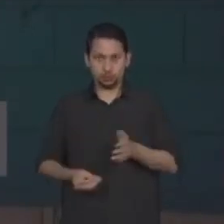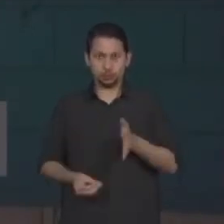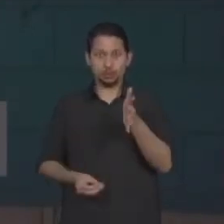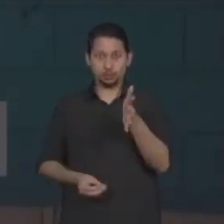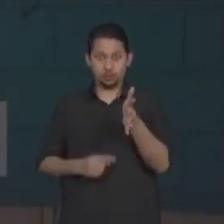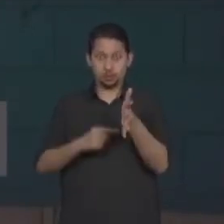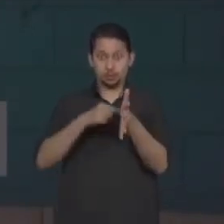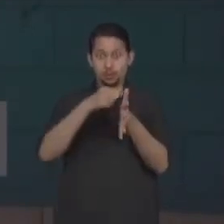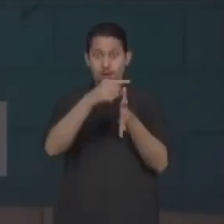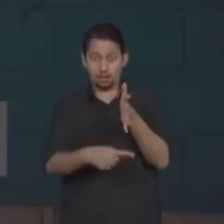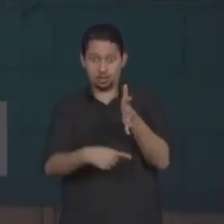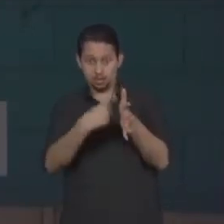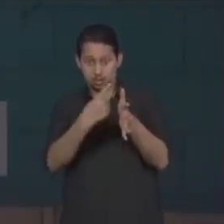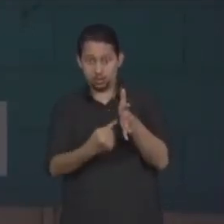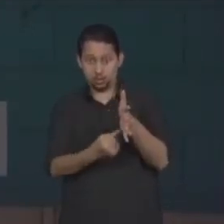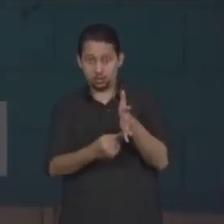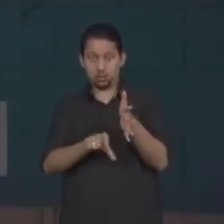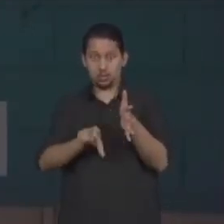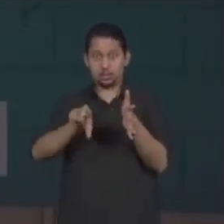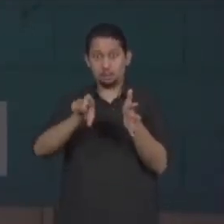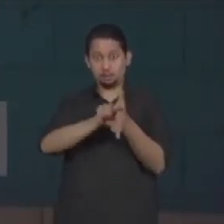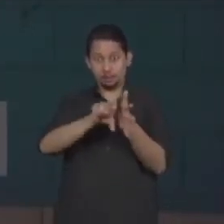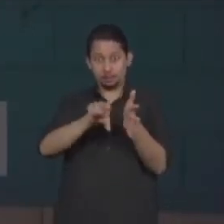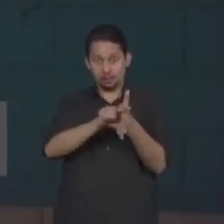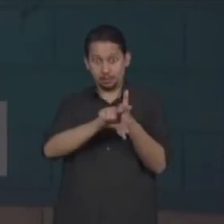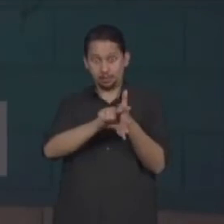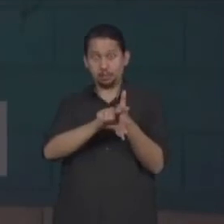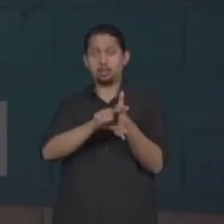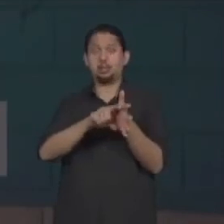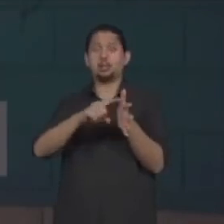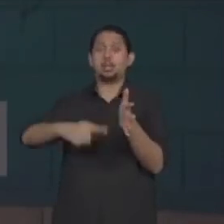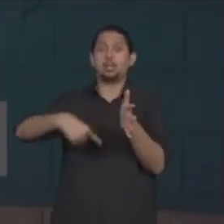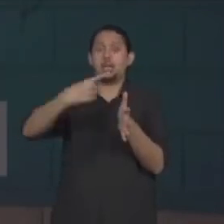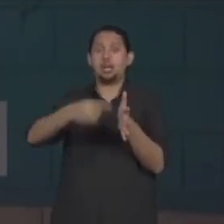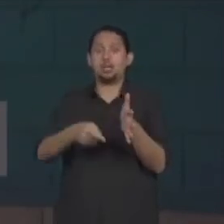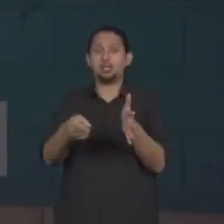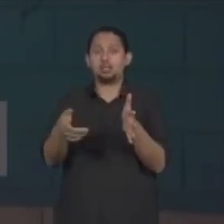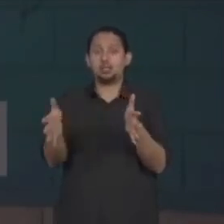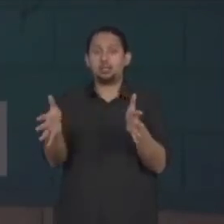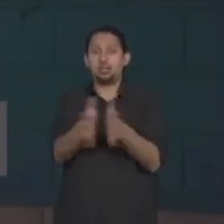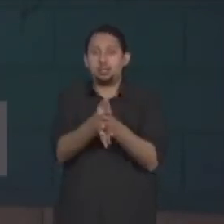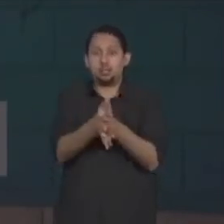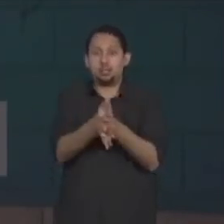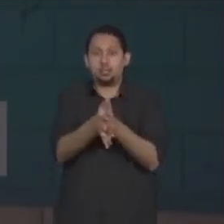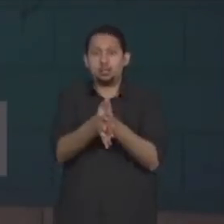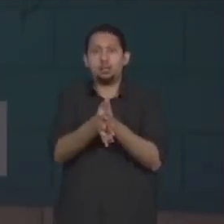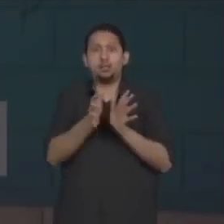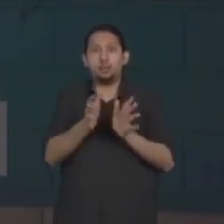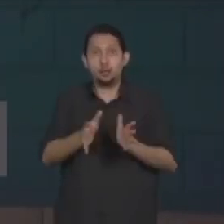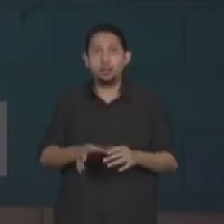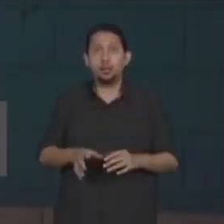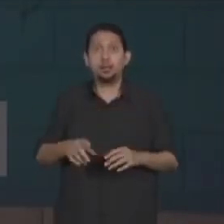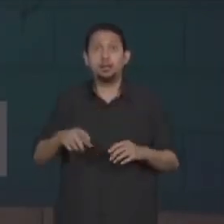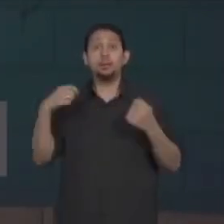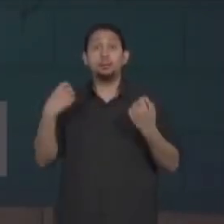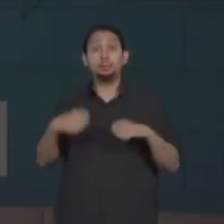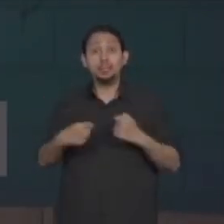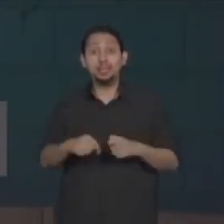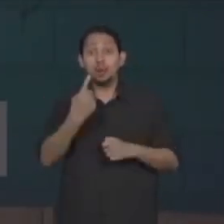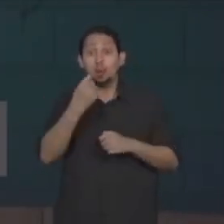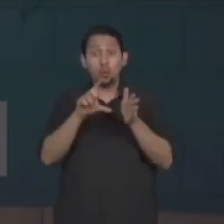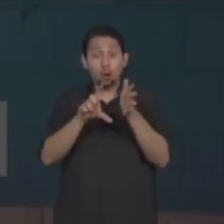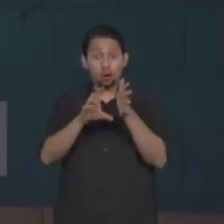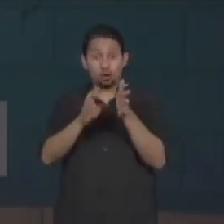Então essas peças, como eu comentei com vocês, são as peças de 3 centímetros. Aí você vai ter que fazer uma peça